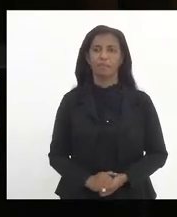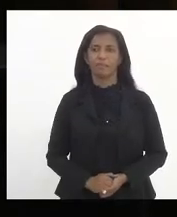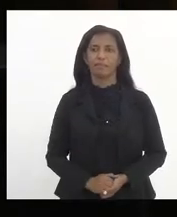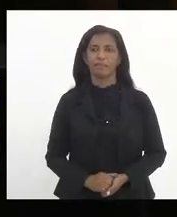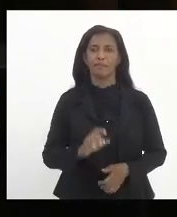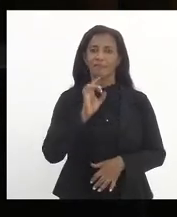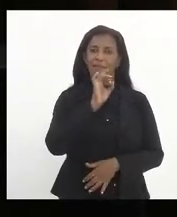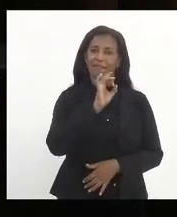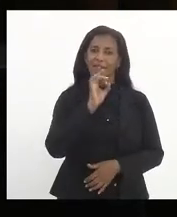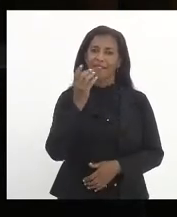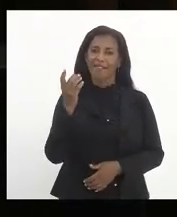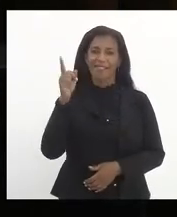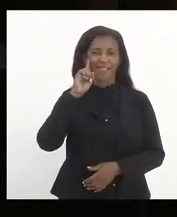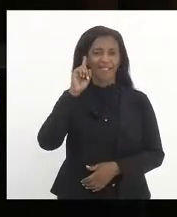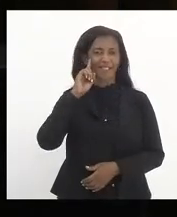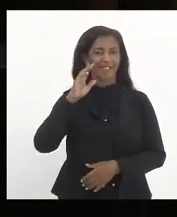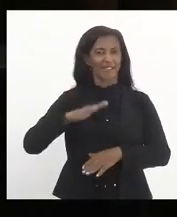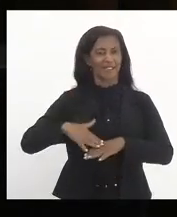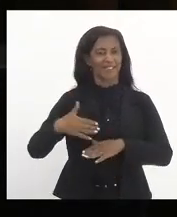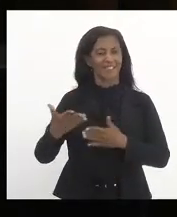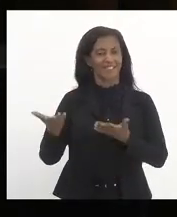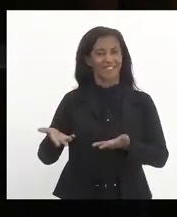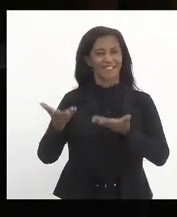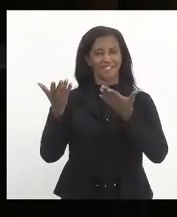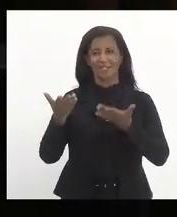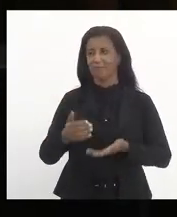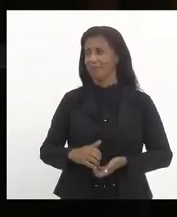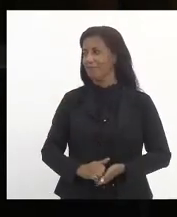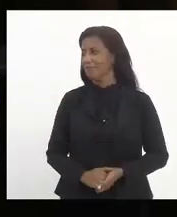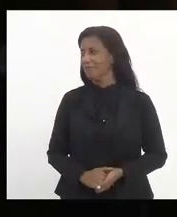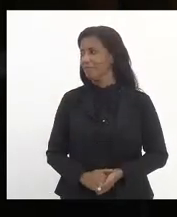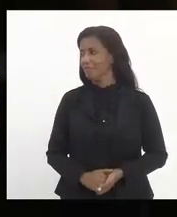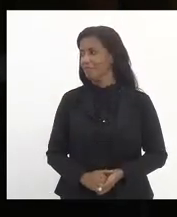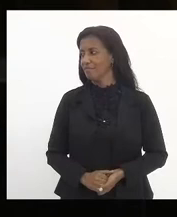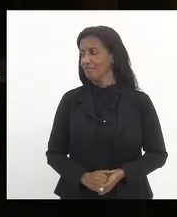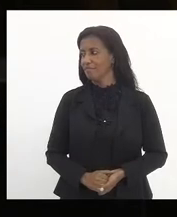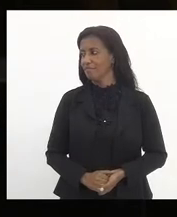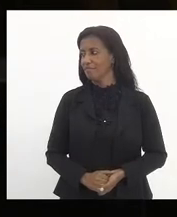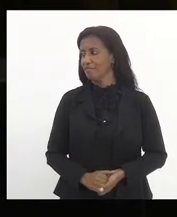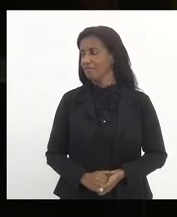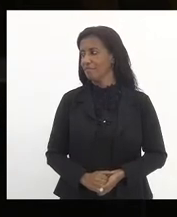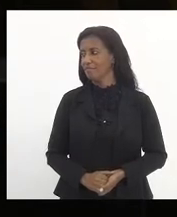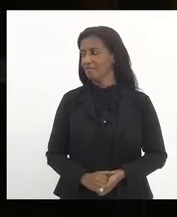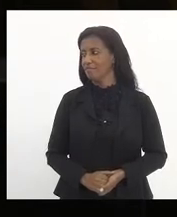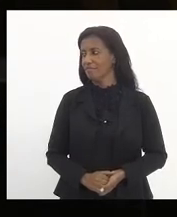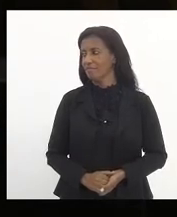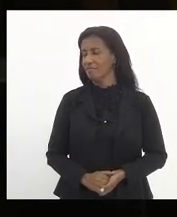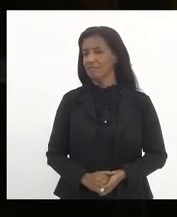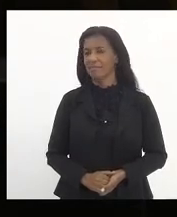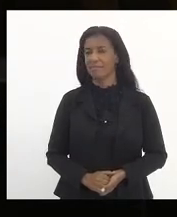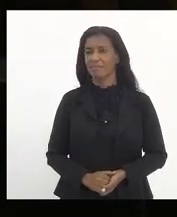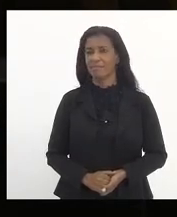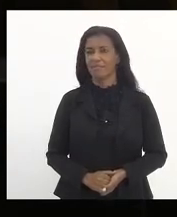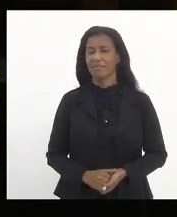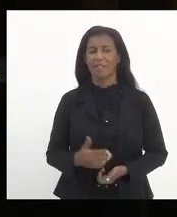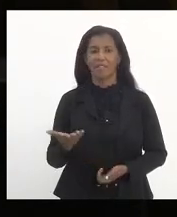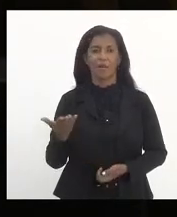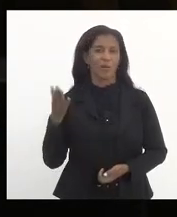cada dia mais elegante, talvez a expectativa de uma